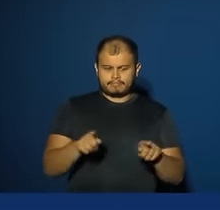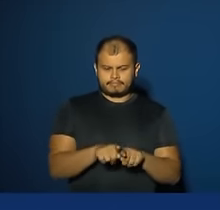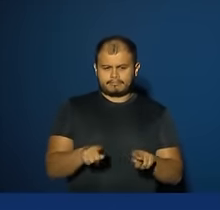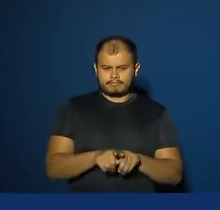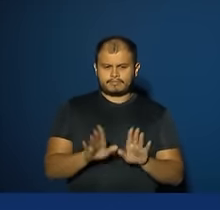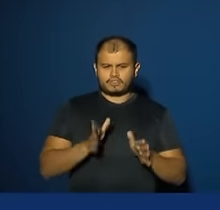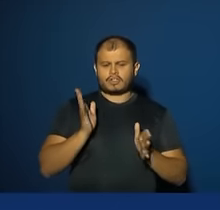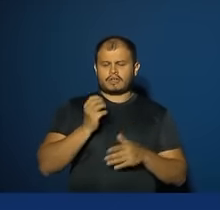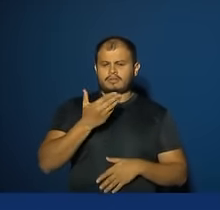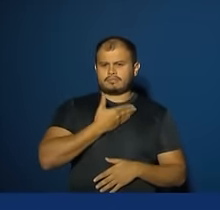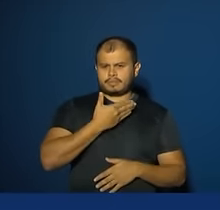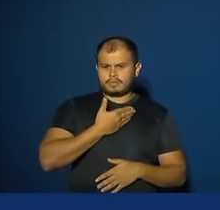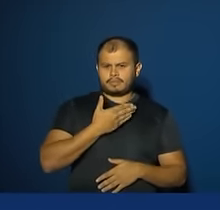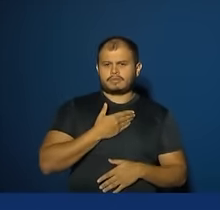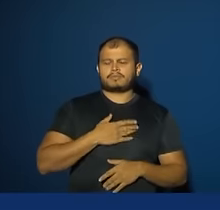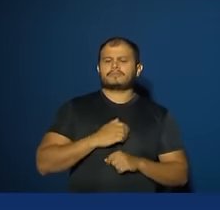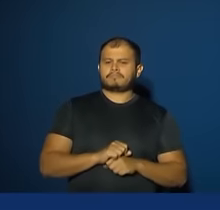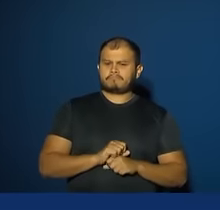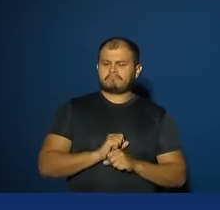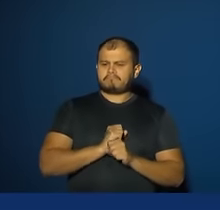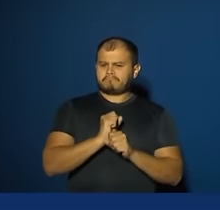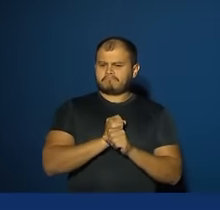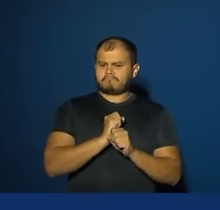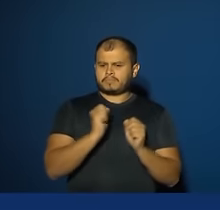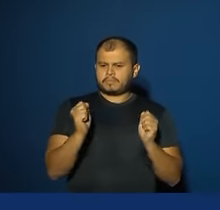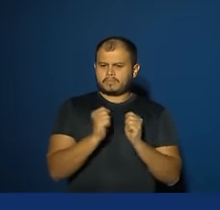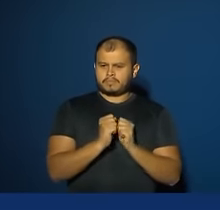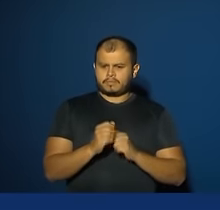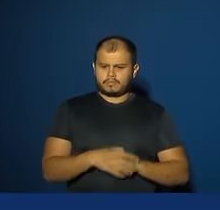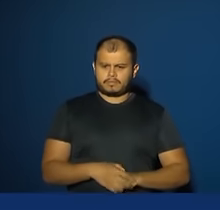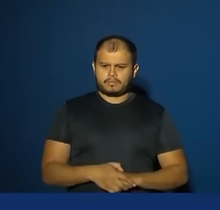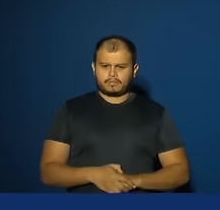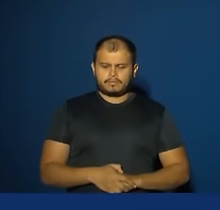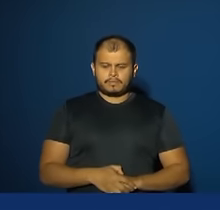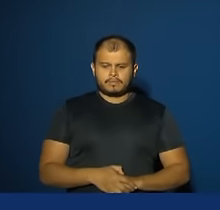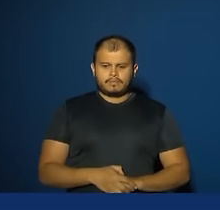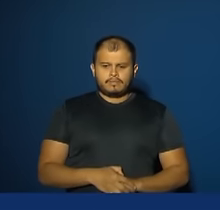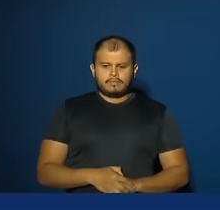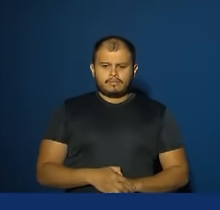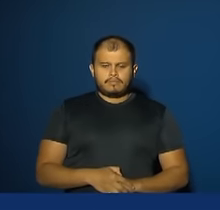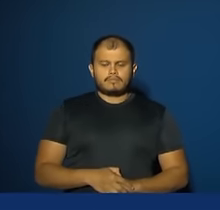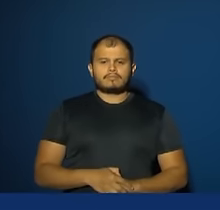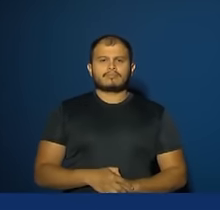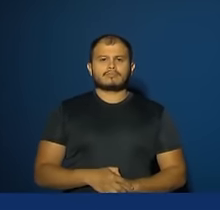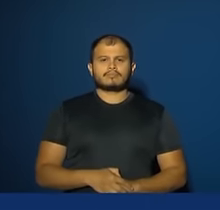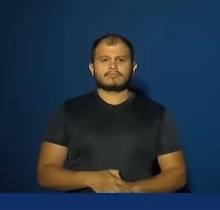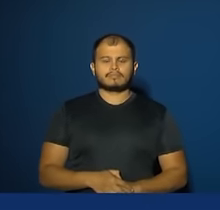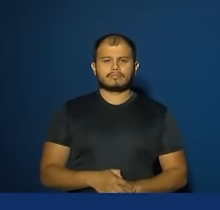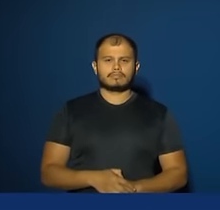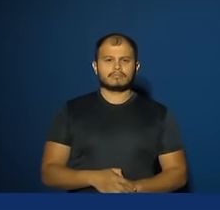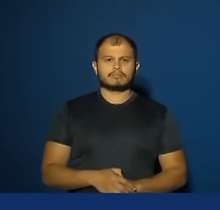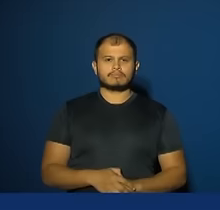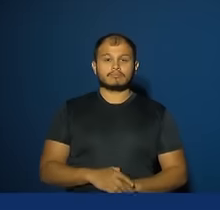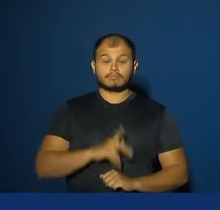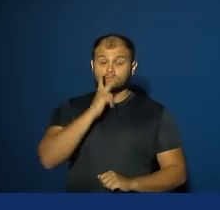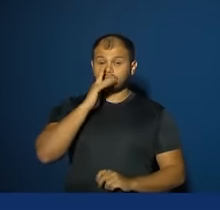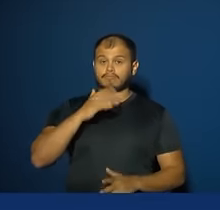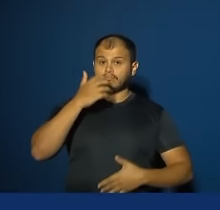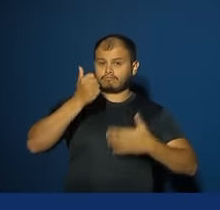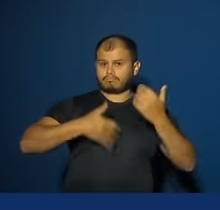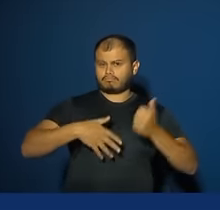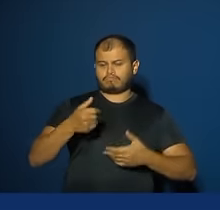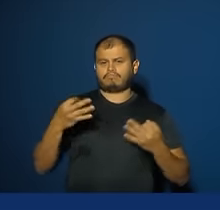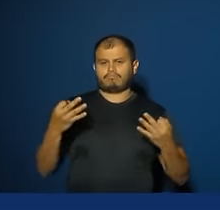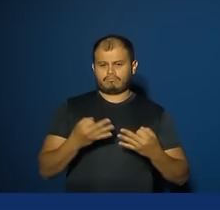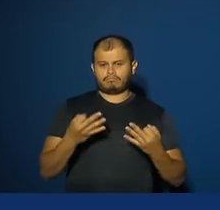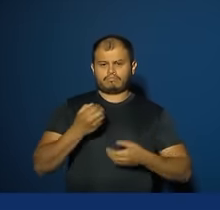tanto tempo convive e respeita. Então, vamos lá. Eu acho que você colocou de uma forma bastante precisa o